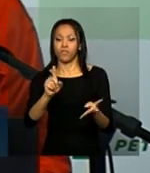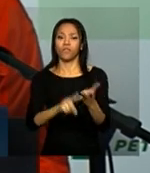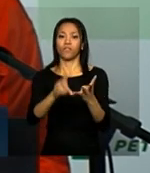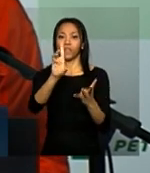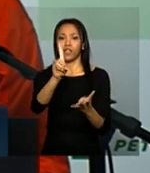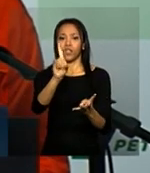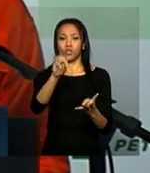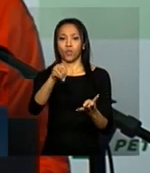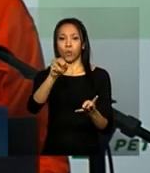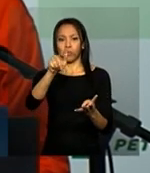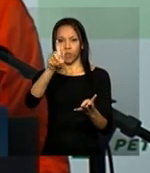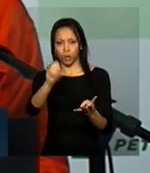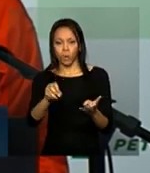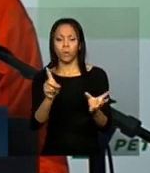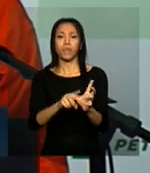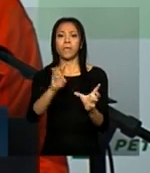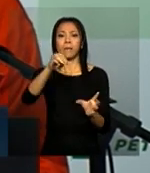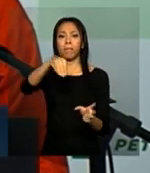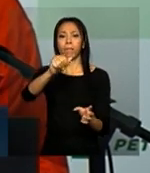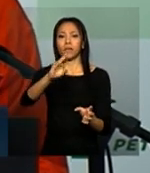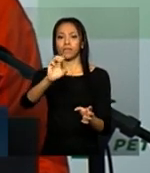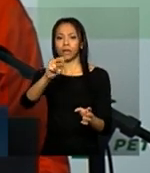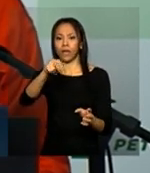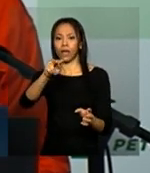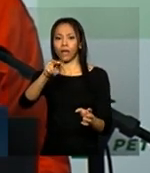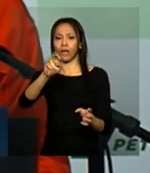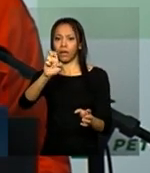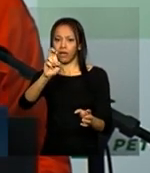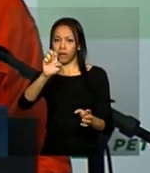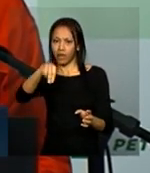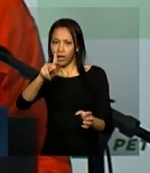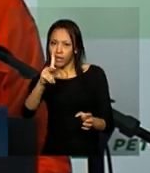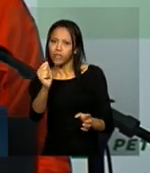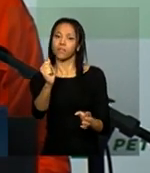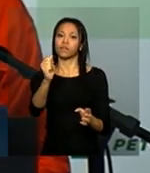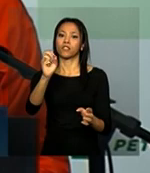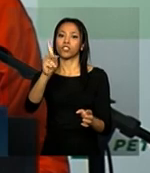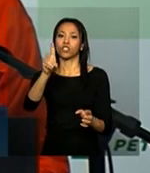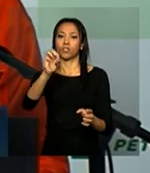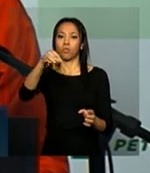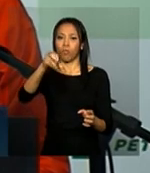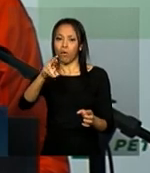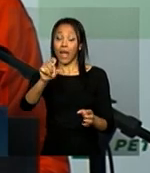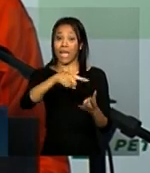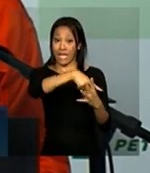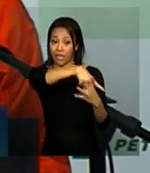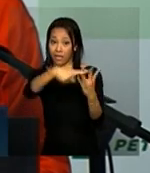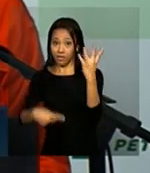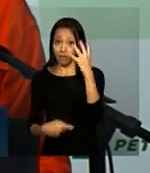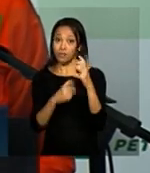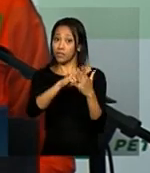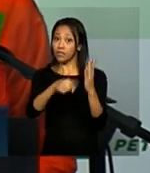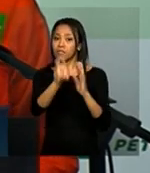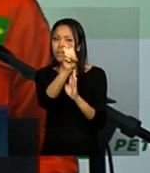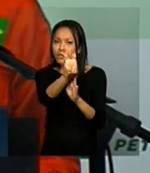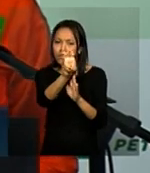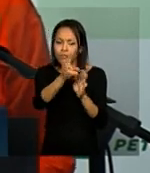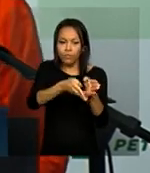Domingos Ferreira e na Mascarenhas de Moraes. Esses 5 corredores de ônibus